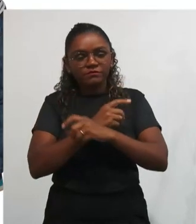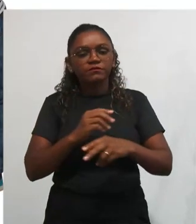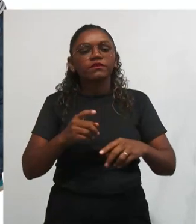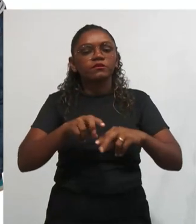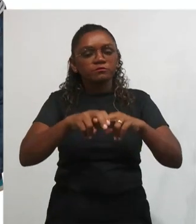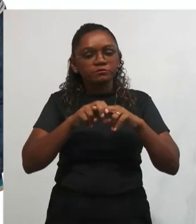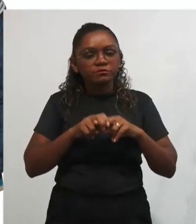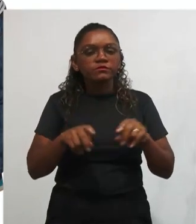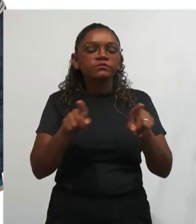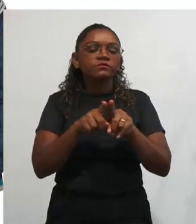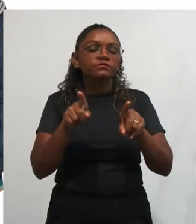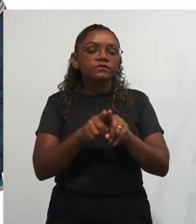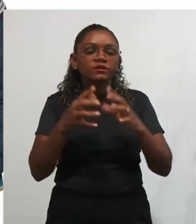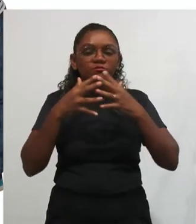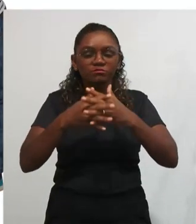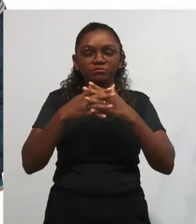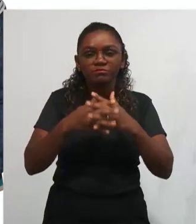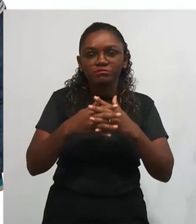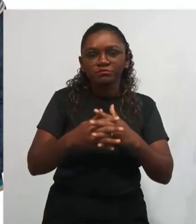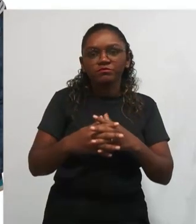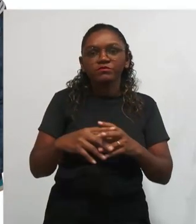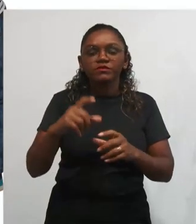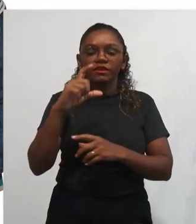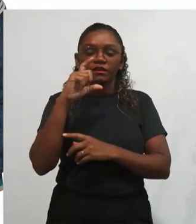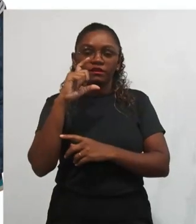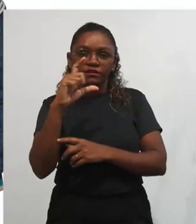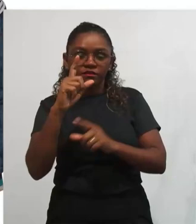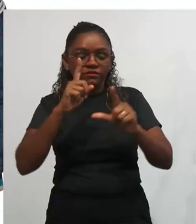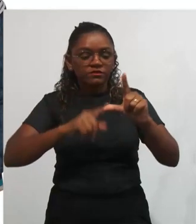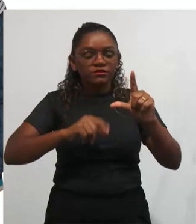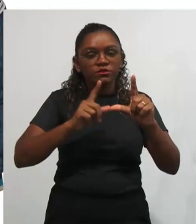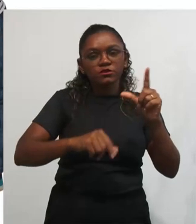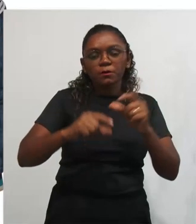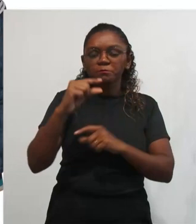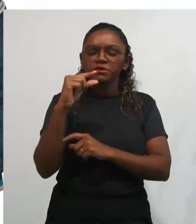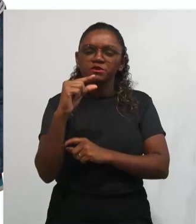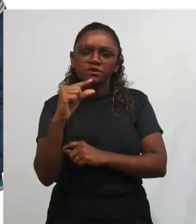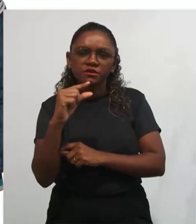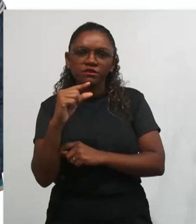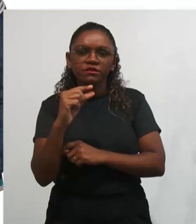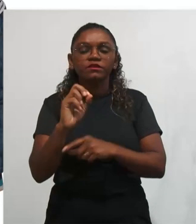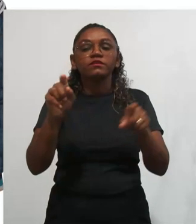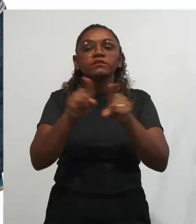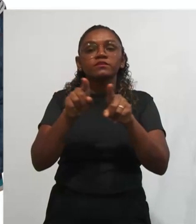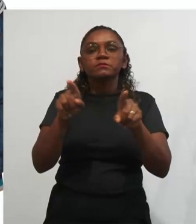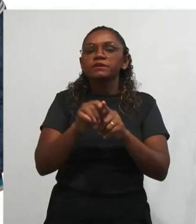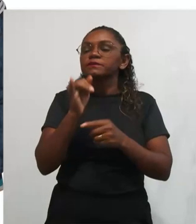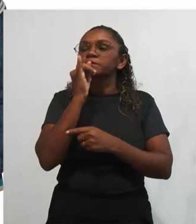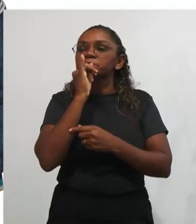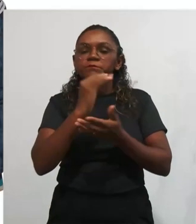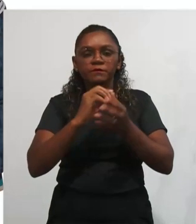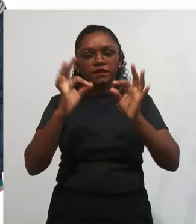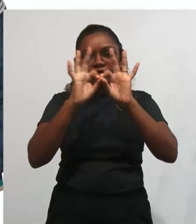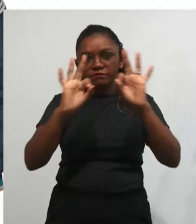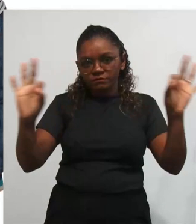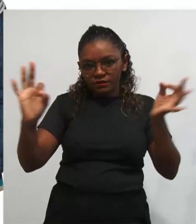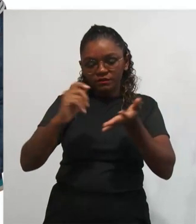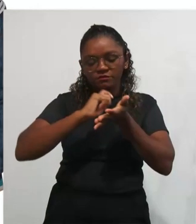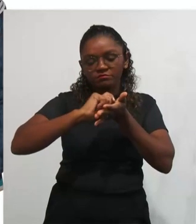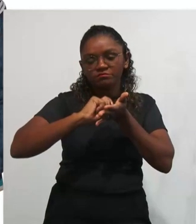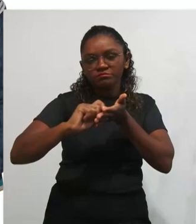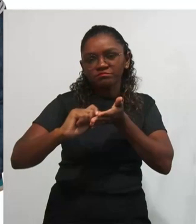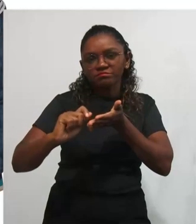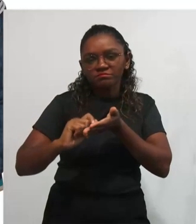a confusão entre letras maiúsculas e letras minúsculas não respeitando inícios de de frases ou nomes